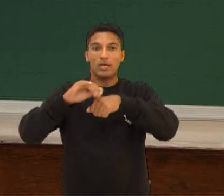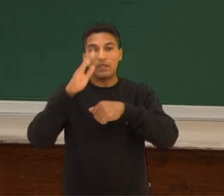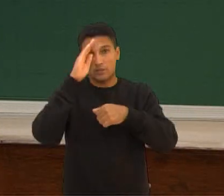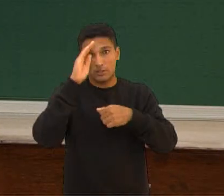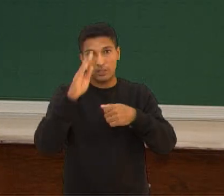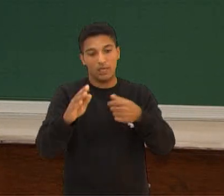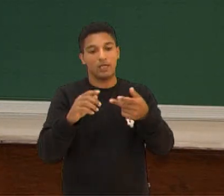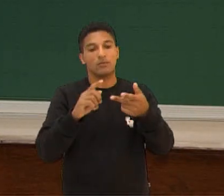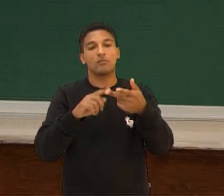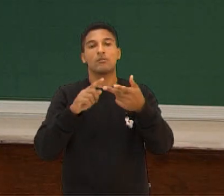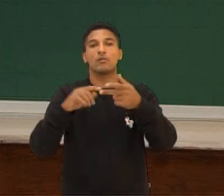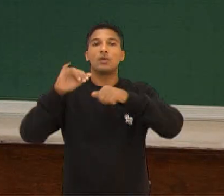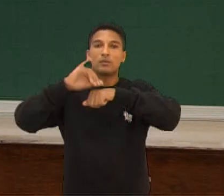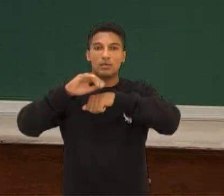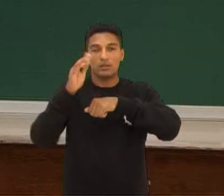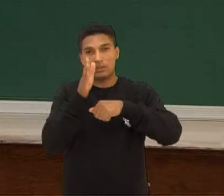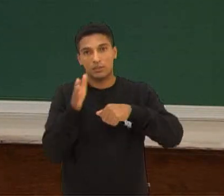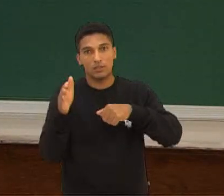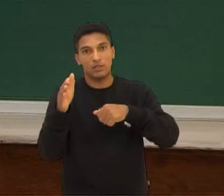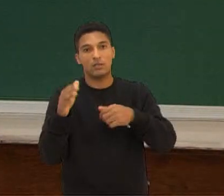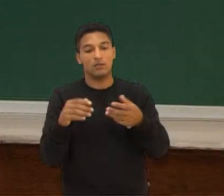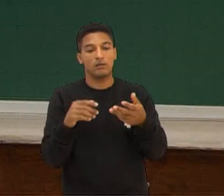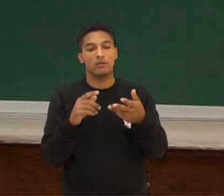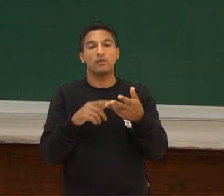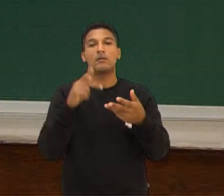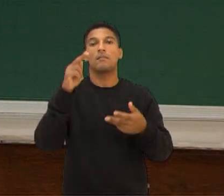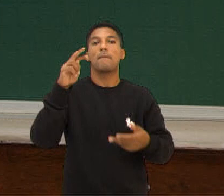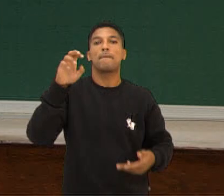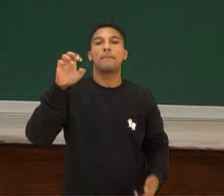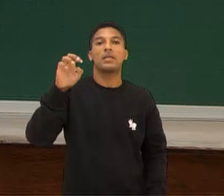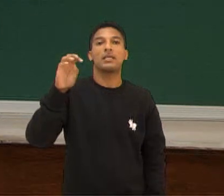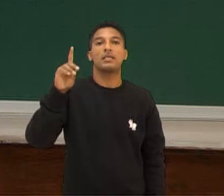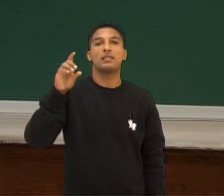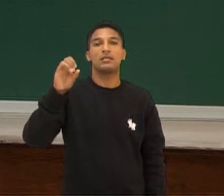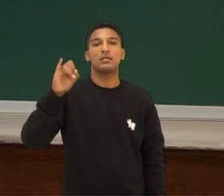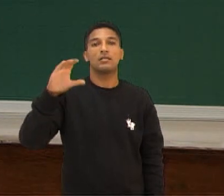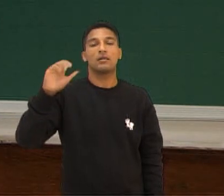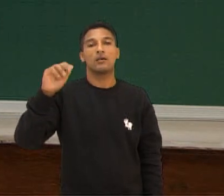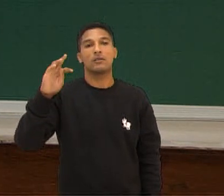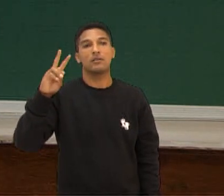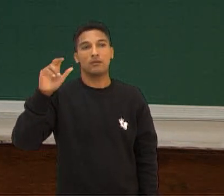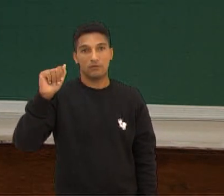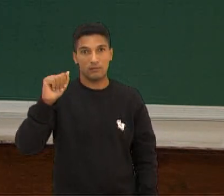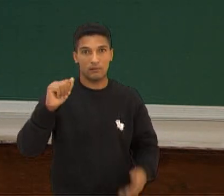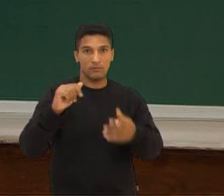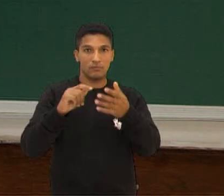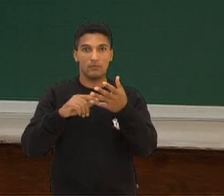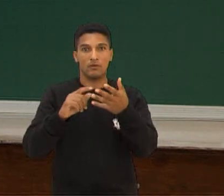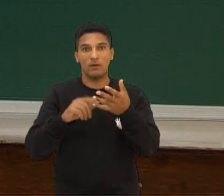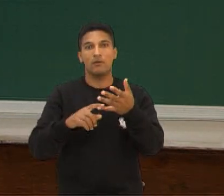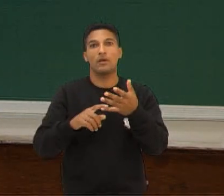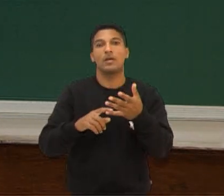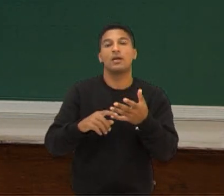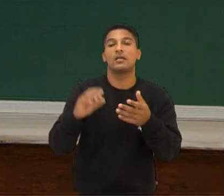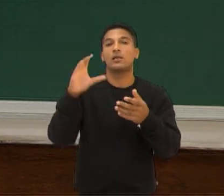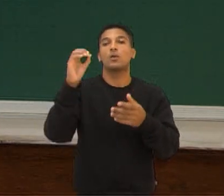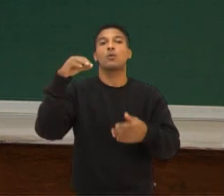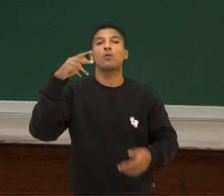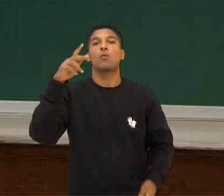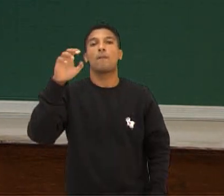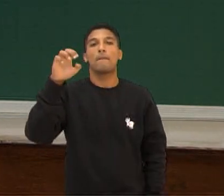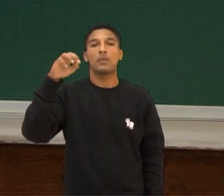nominal e, é claro, a nossa apositiva. Vamos entrar agora na segunda, que é